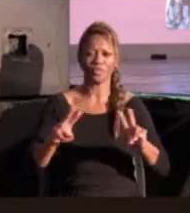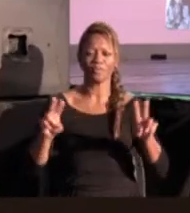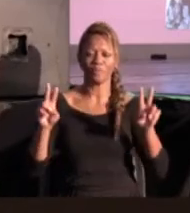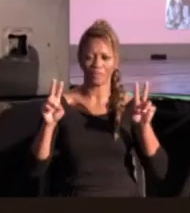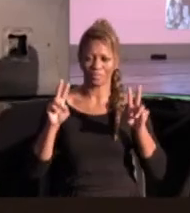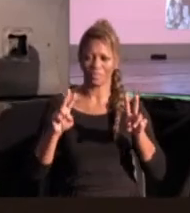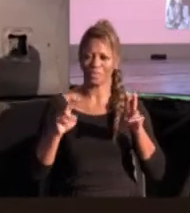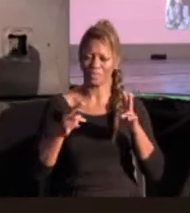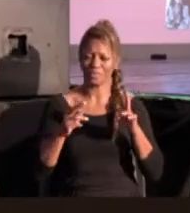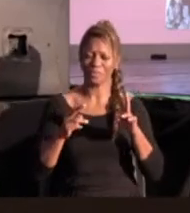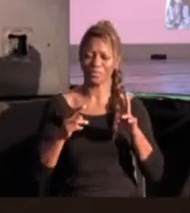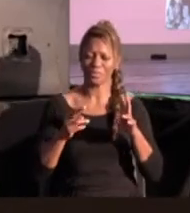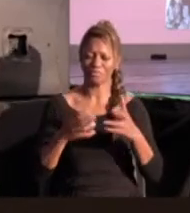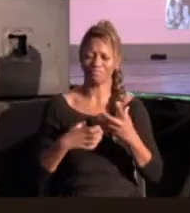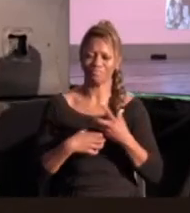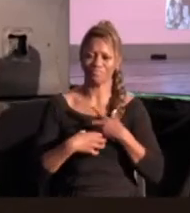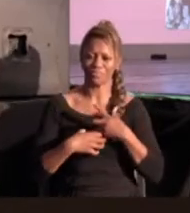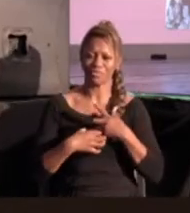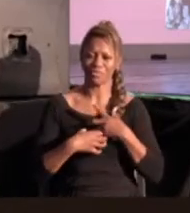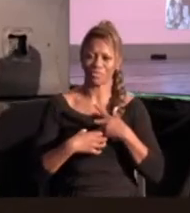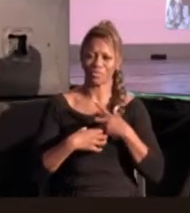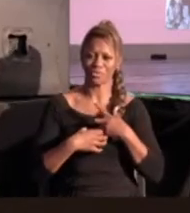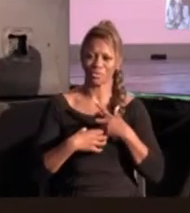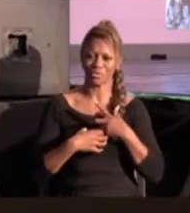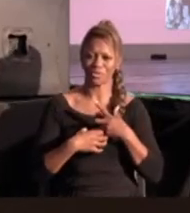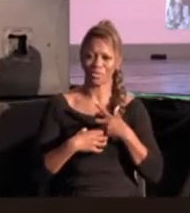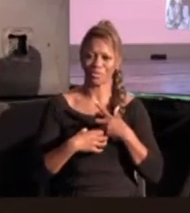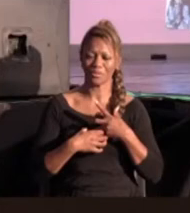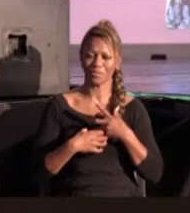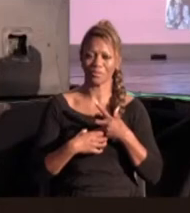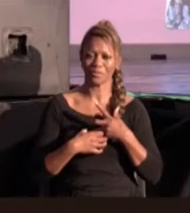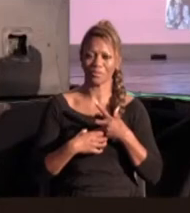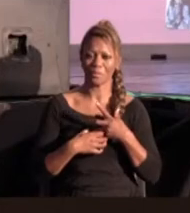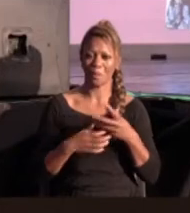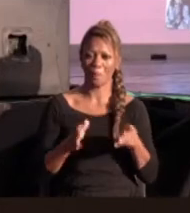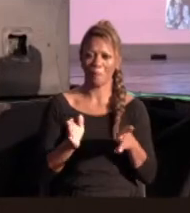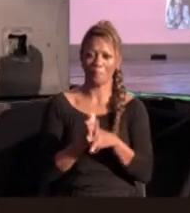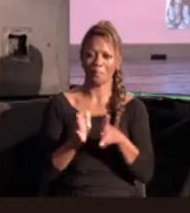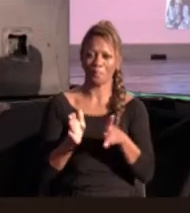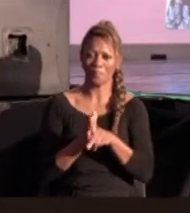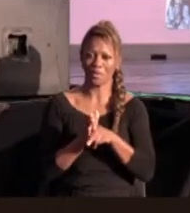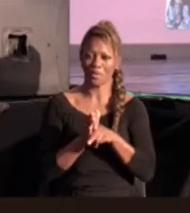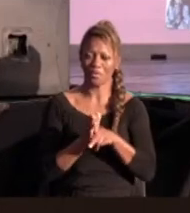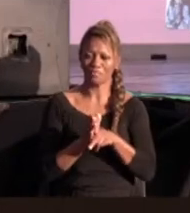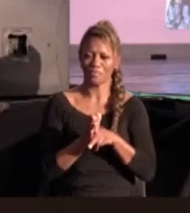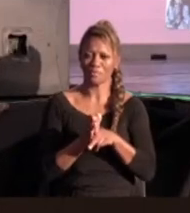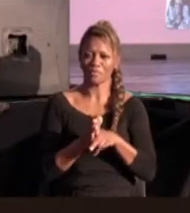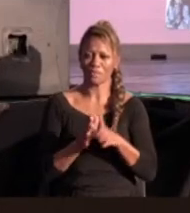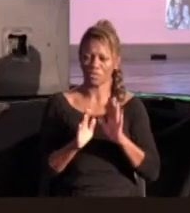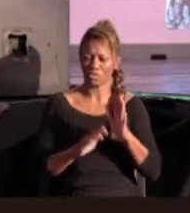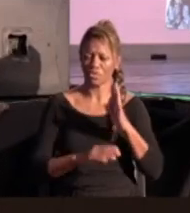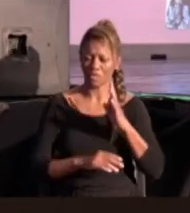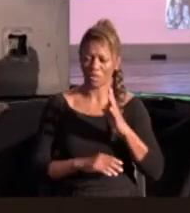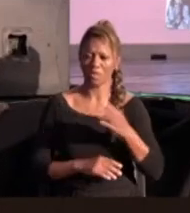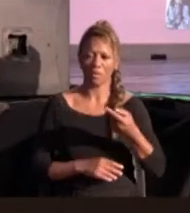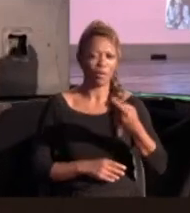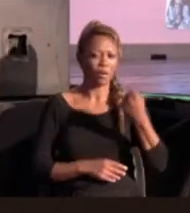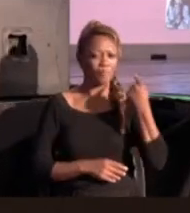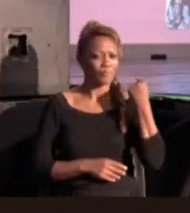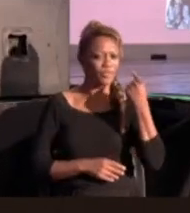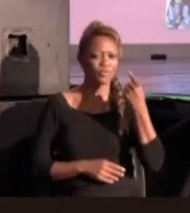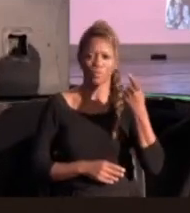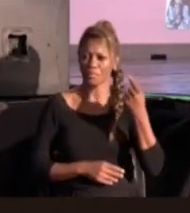de uma interpretação da produção de uma ferramenta, da produção de algum dispositivo teórico,